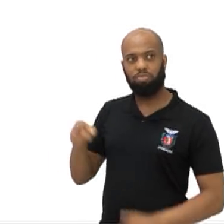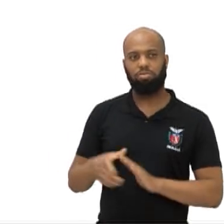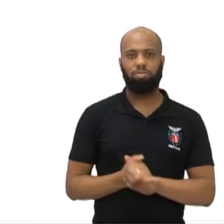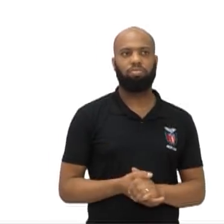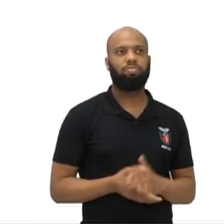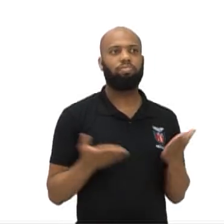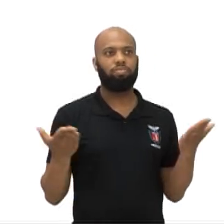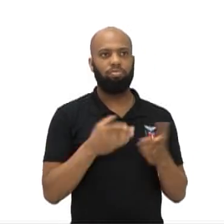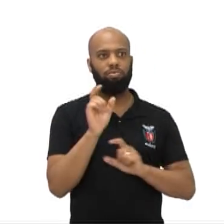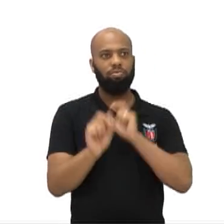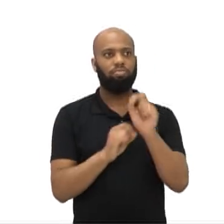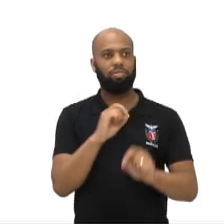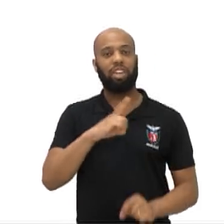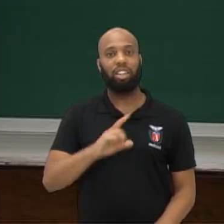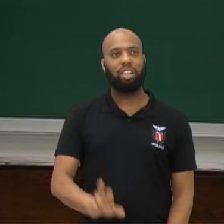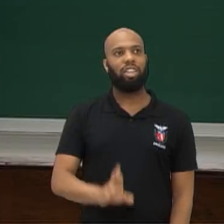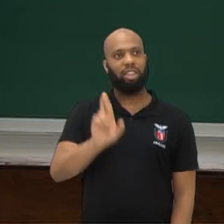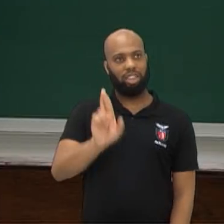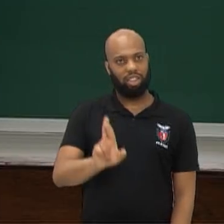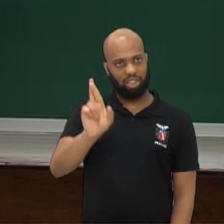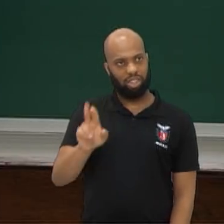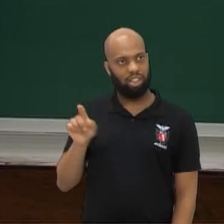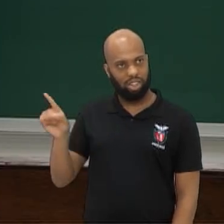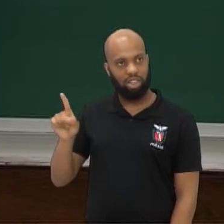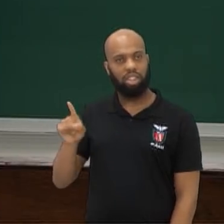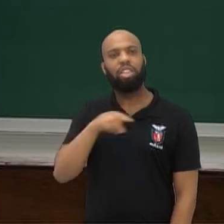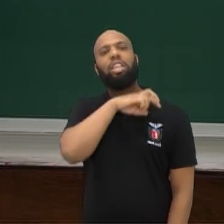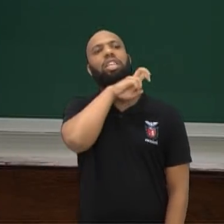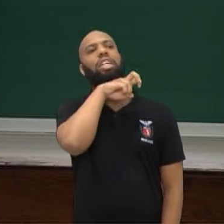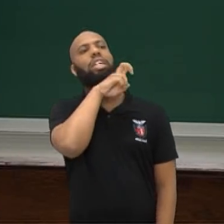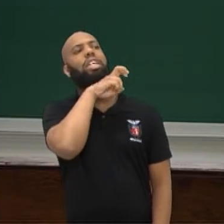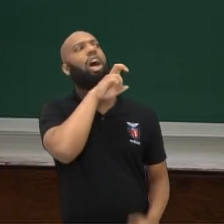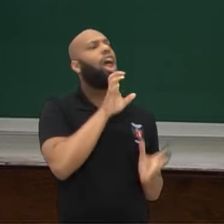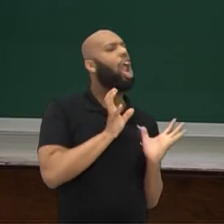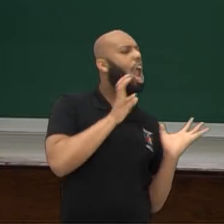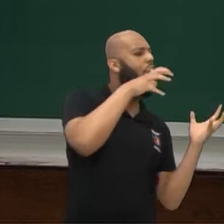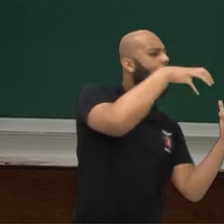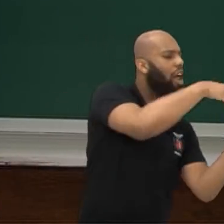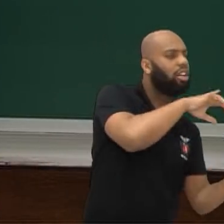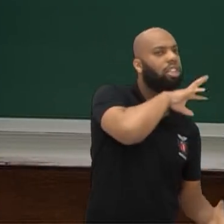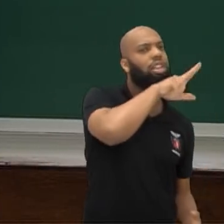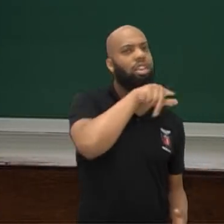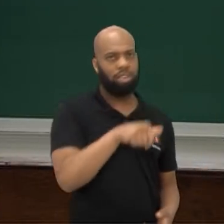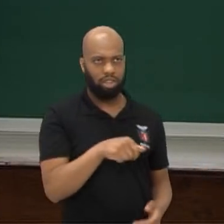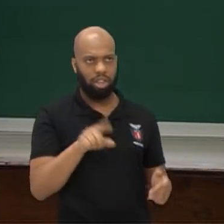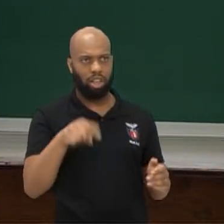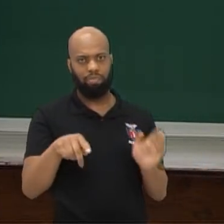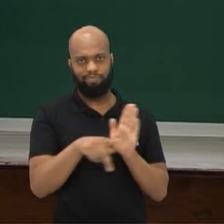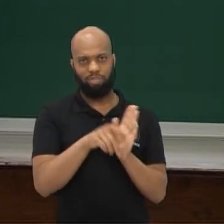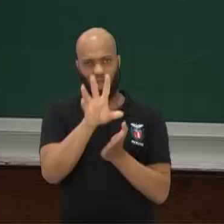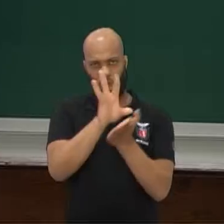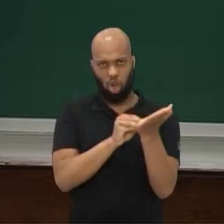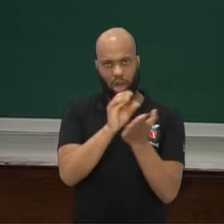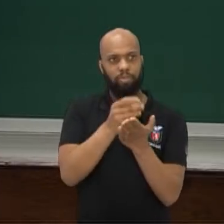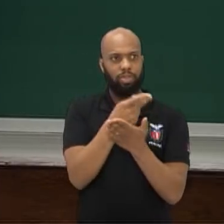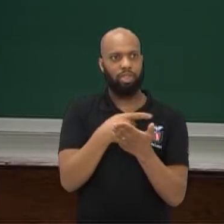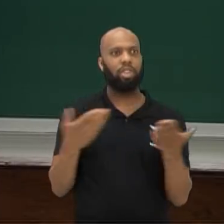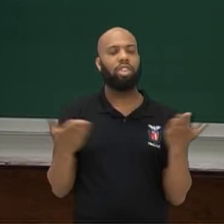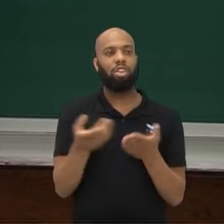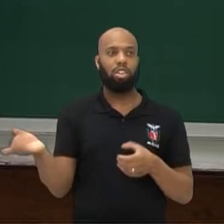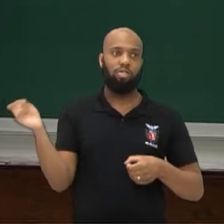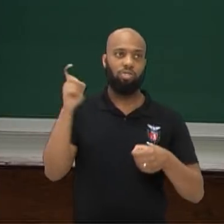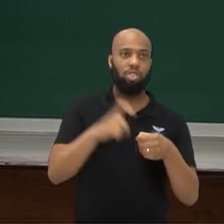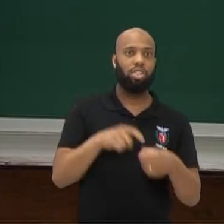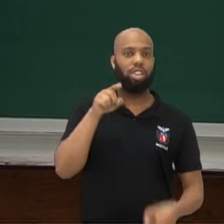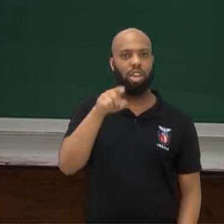Então eu vou fazer o seguinte, ela representava uma jiboia engolindo um animal. Eis a cópia do desenho, né? Então eu vou voltar aqui